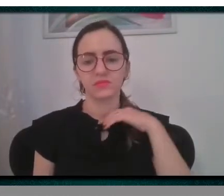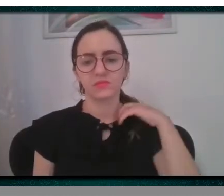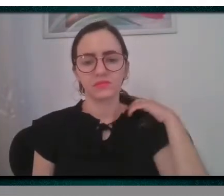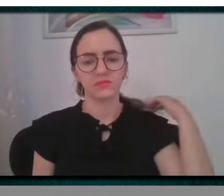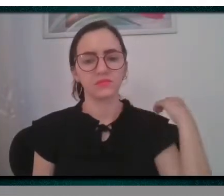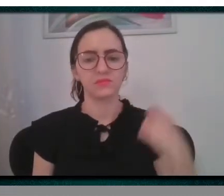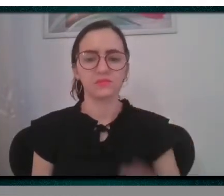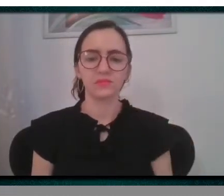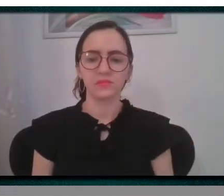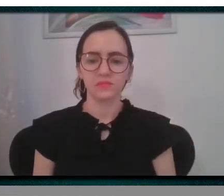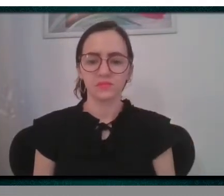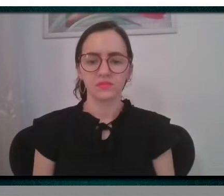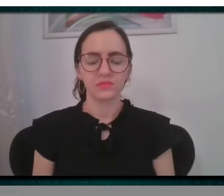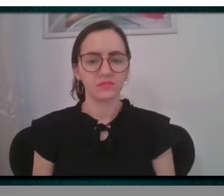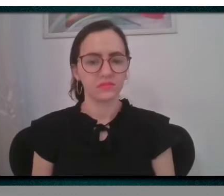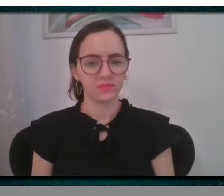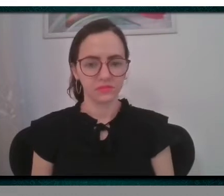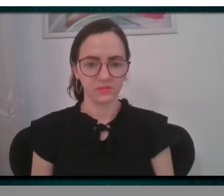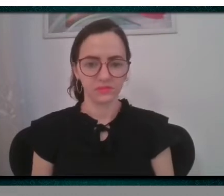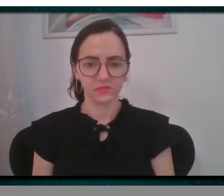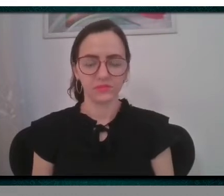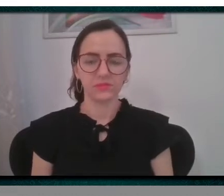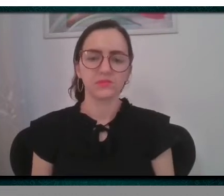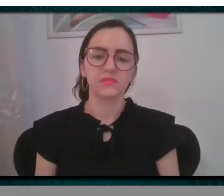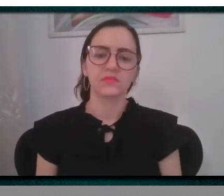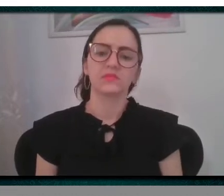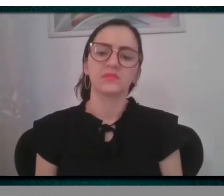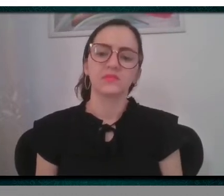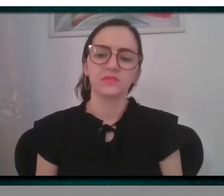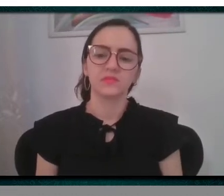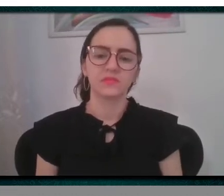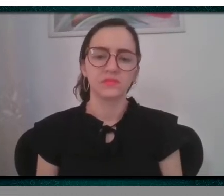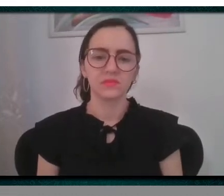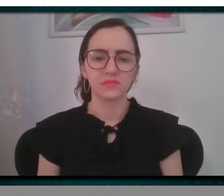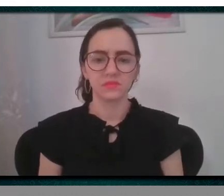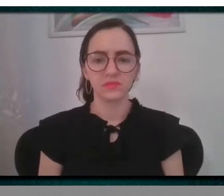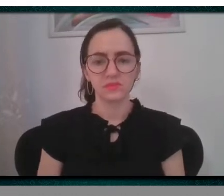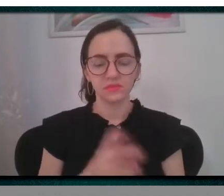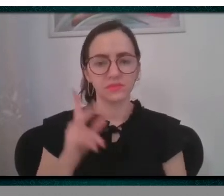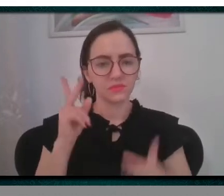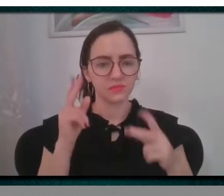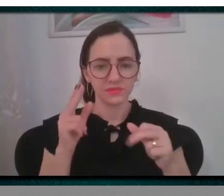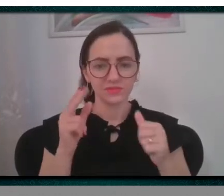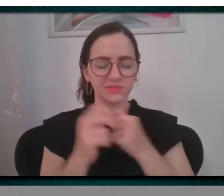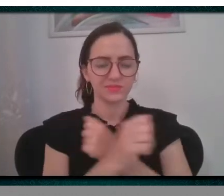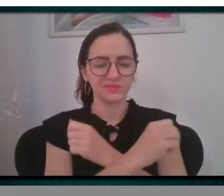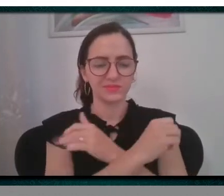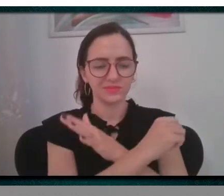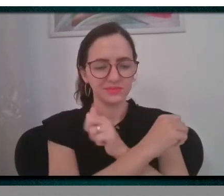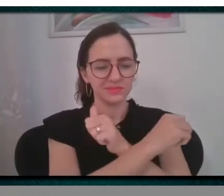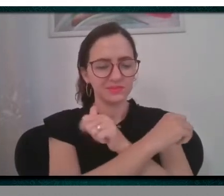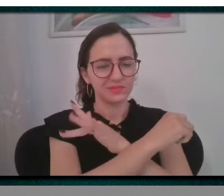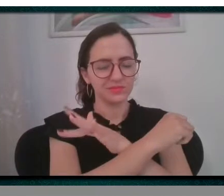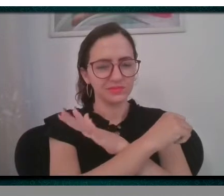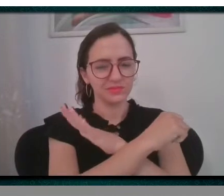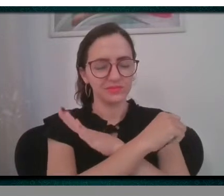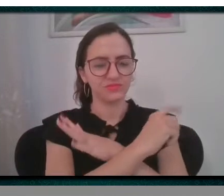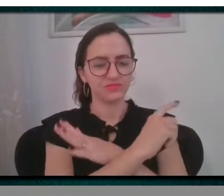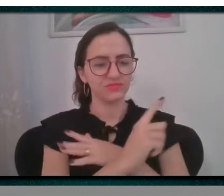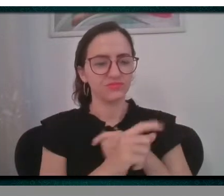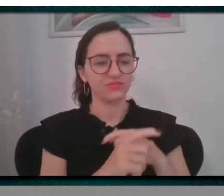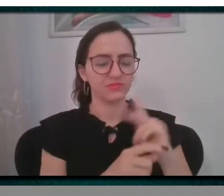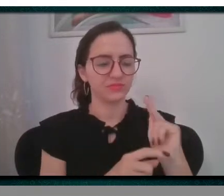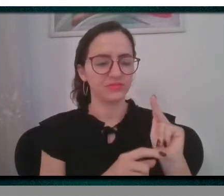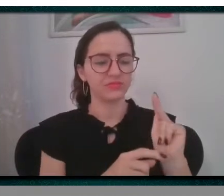maior o Ka, mais forte é o ácido. Aqui também, mesma coisa. Tá bom, gente? Para a gente ver